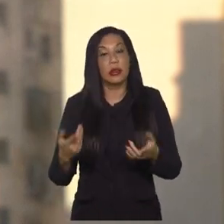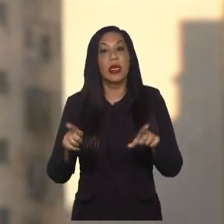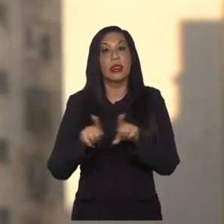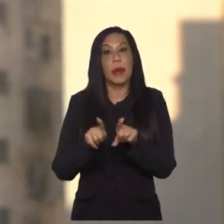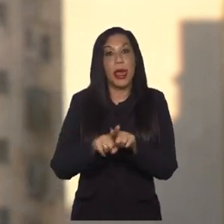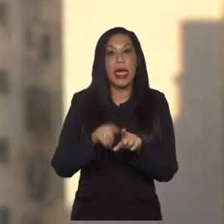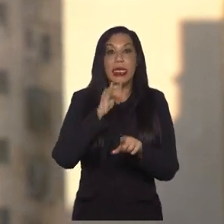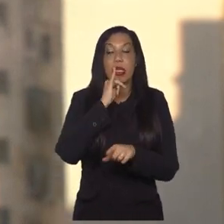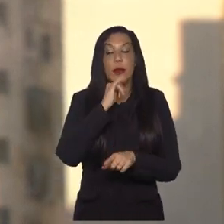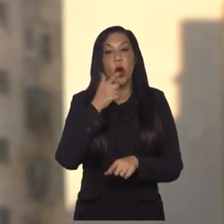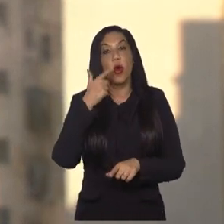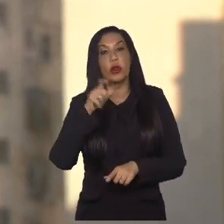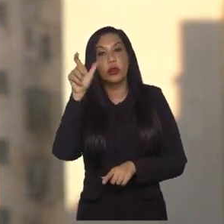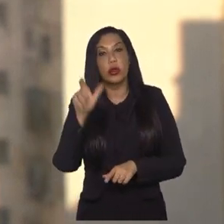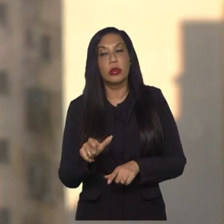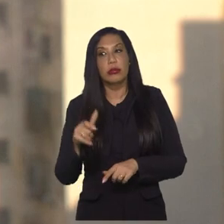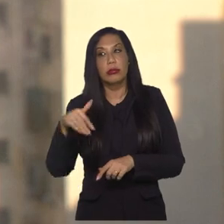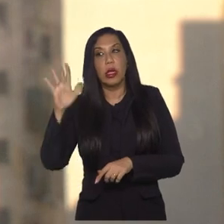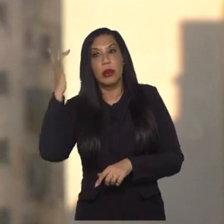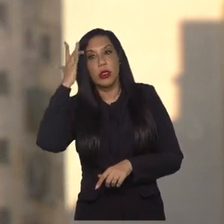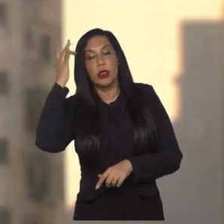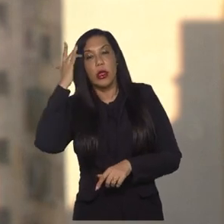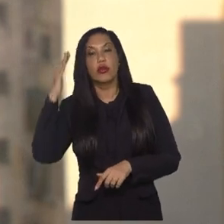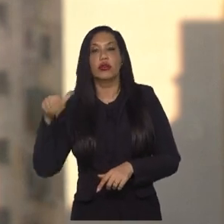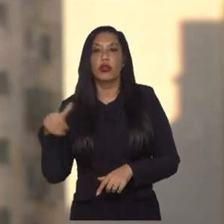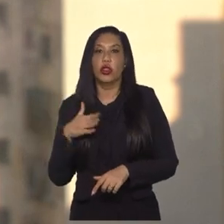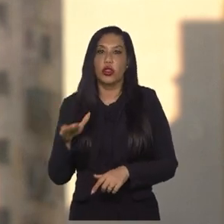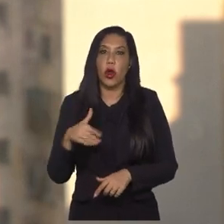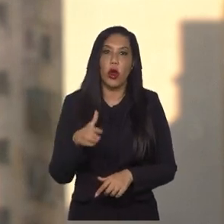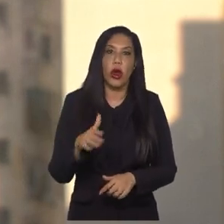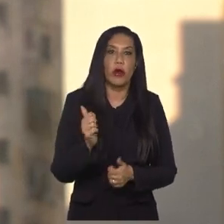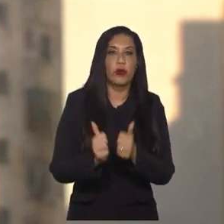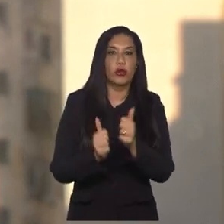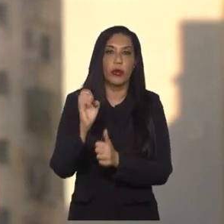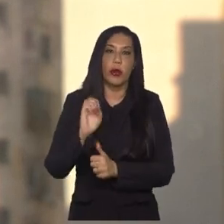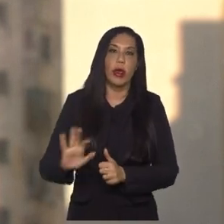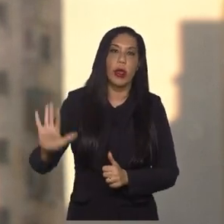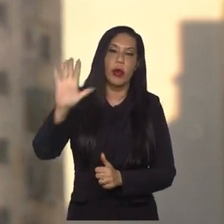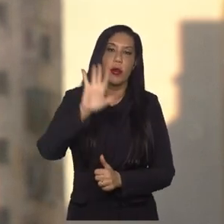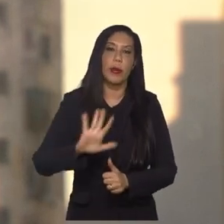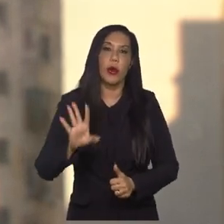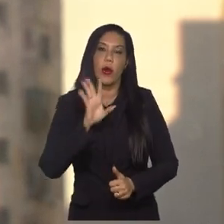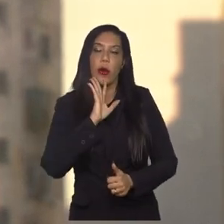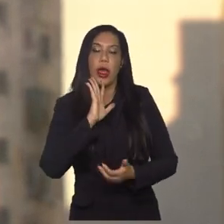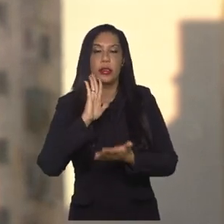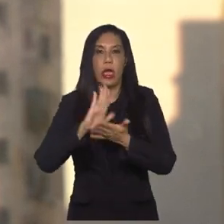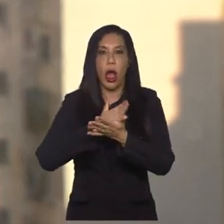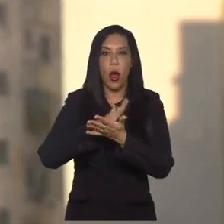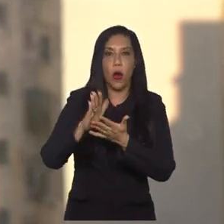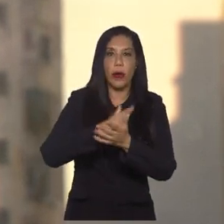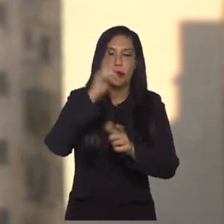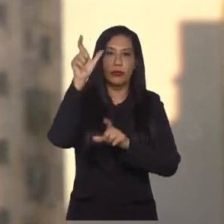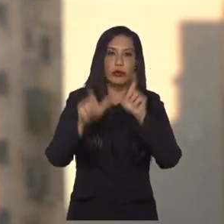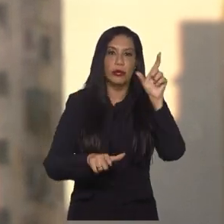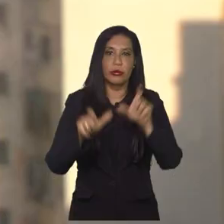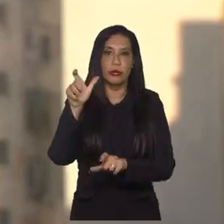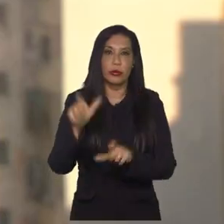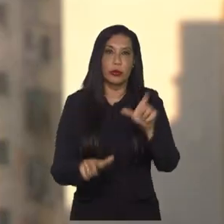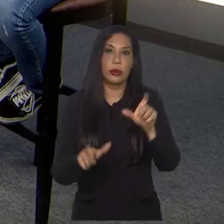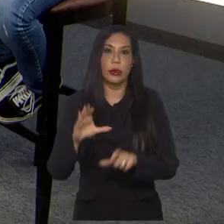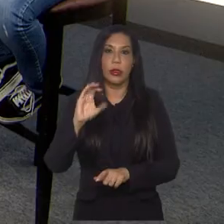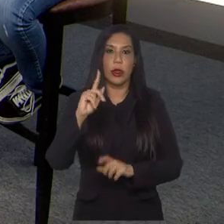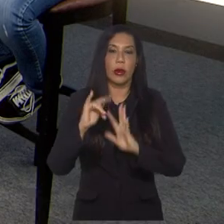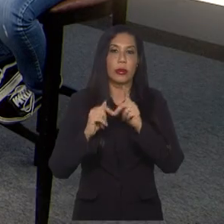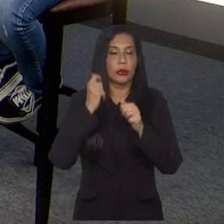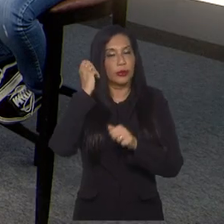você vai ter uma outra jogadora mais habilidosa que joga realmente no futebol europeu e conhece algumas das jogadoras que estarão ali na Copa